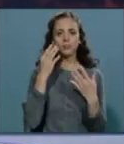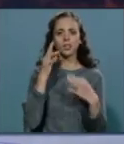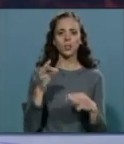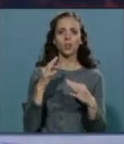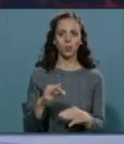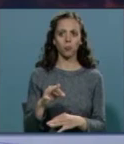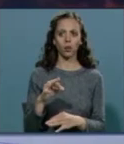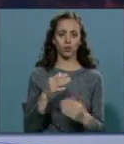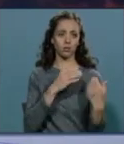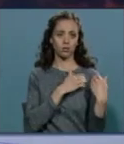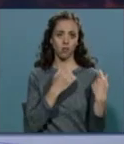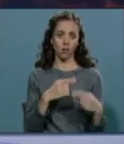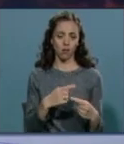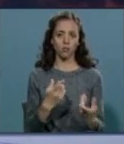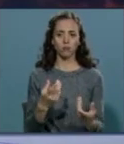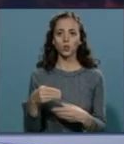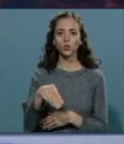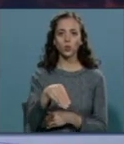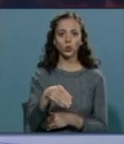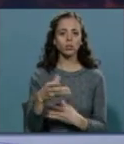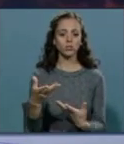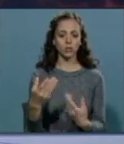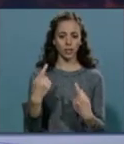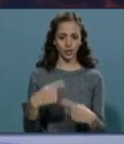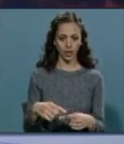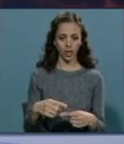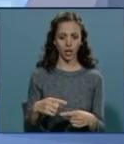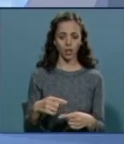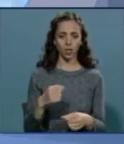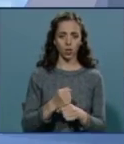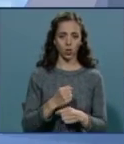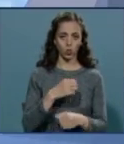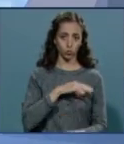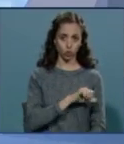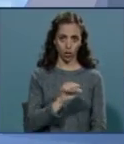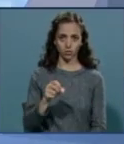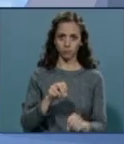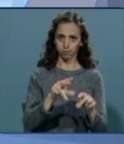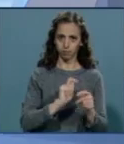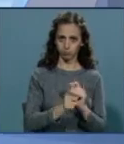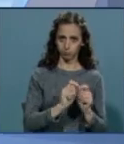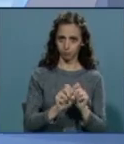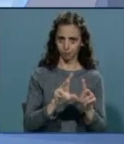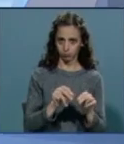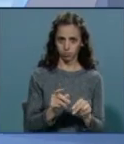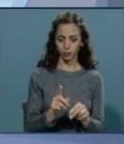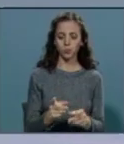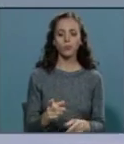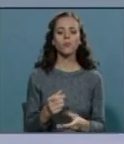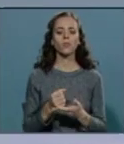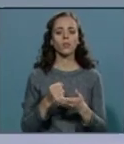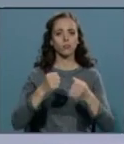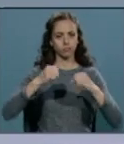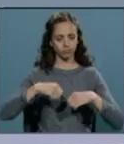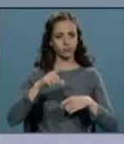naturalmente com os encargos tem com os jogadores tem os tem os seus profissionais com salários em dia então em dia no qual a